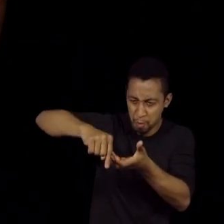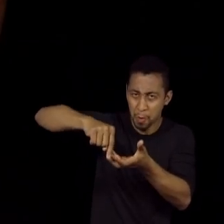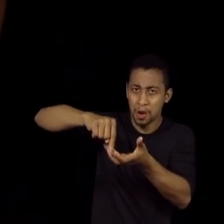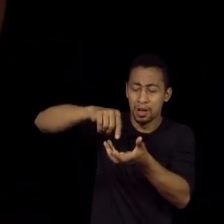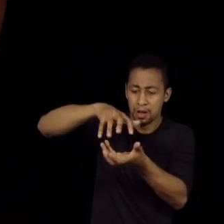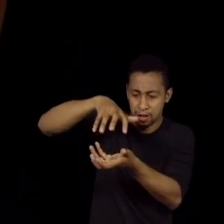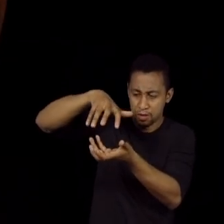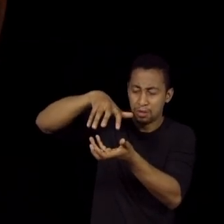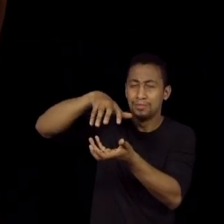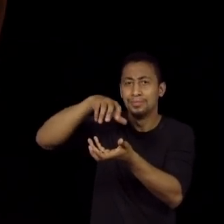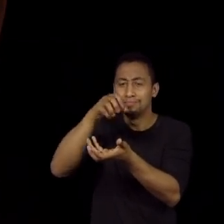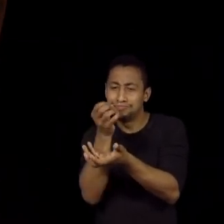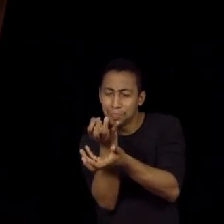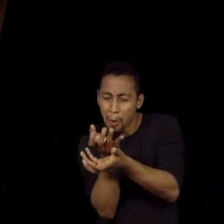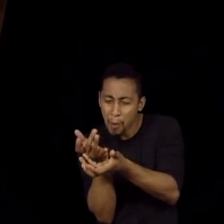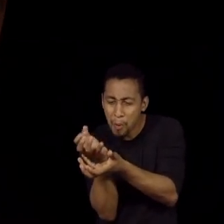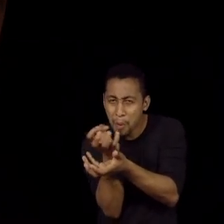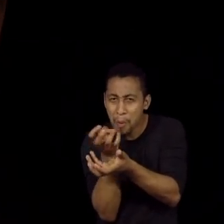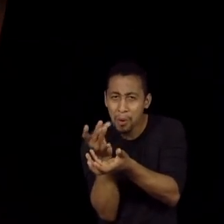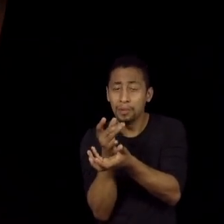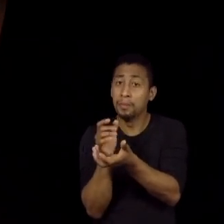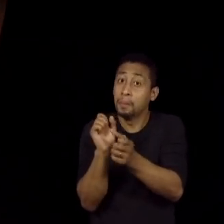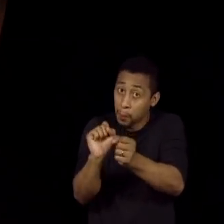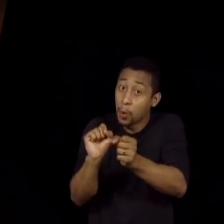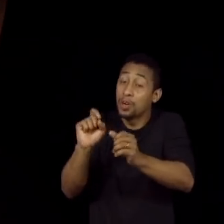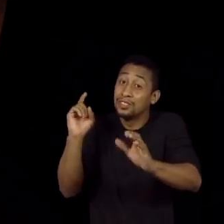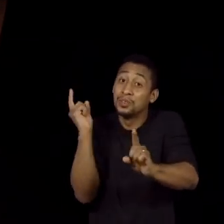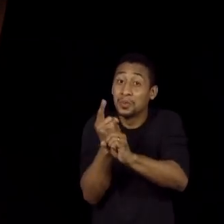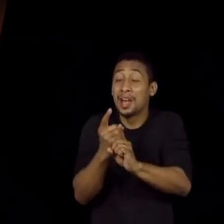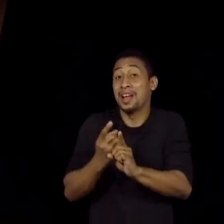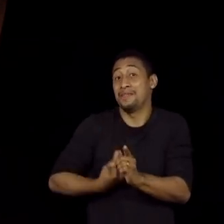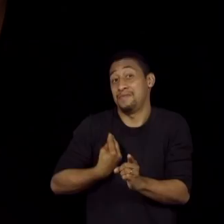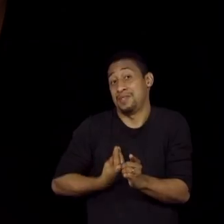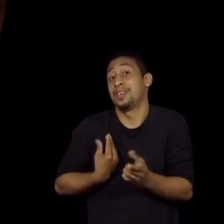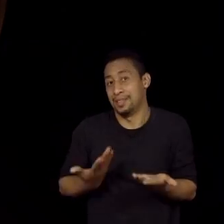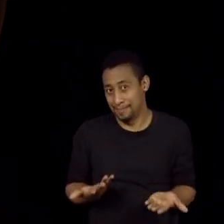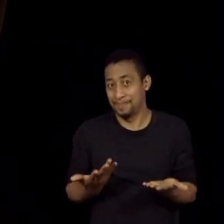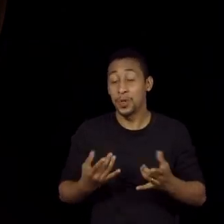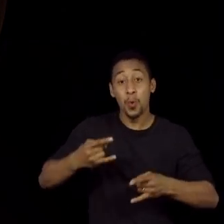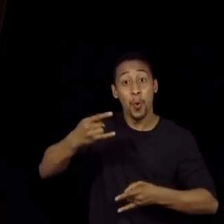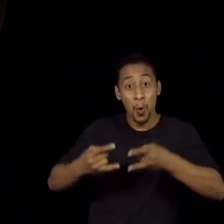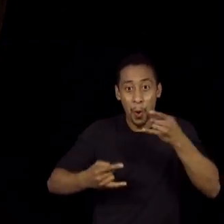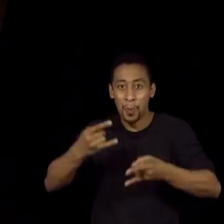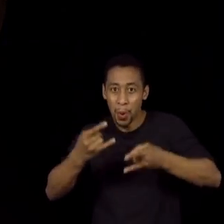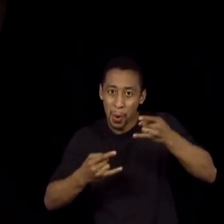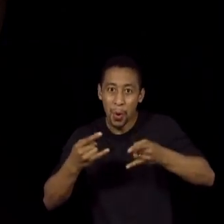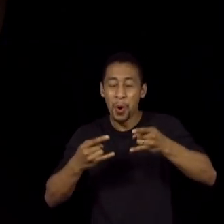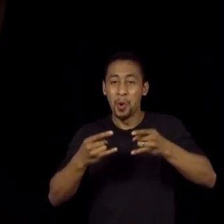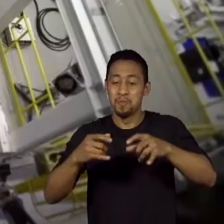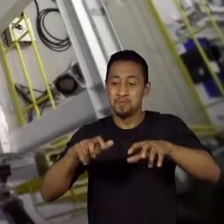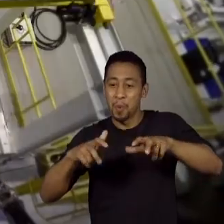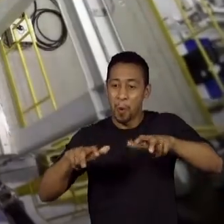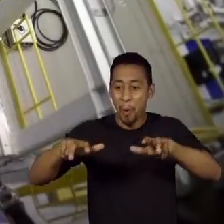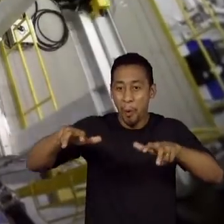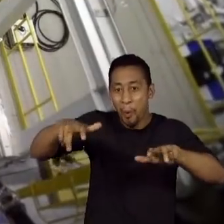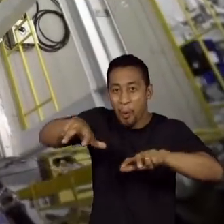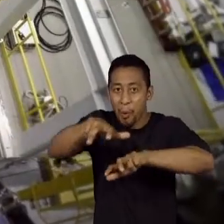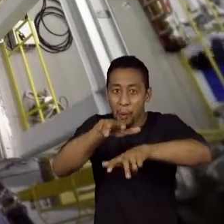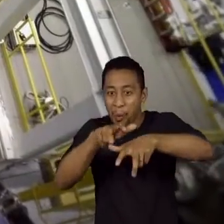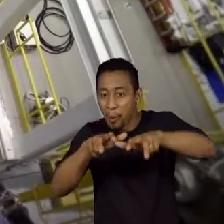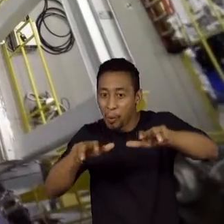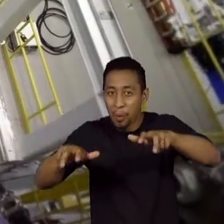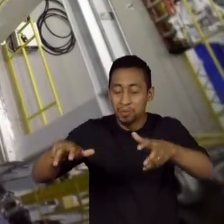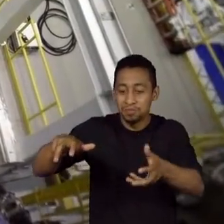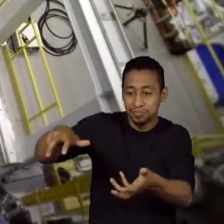estudada, vasculhada, destrinchada por esses robozinhos que estão na superfície, a gente está construindo gigantescos